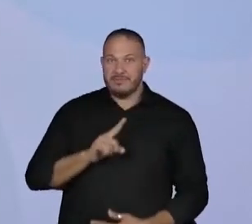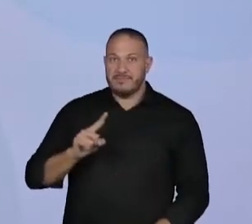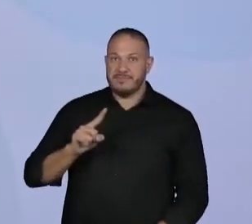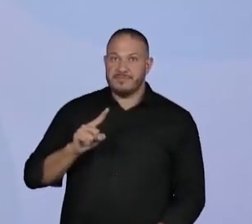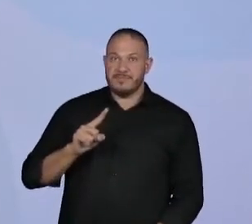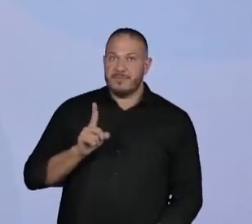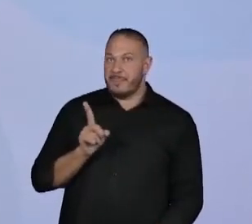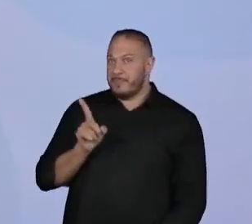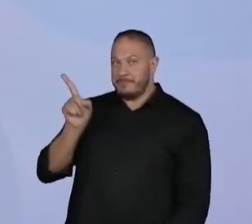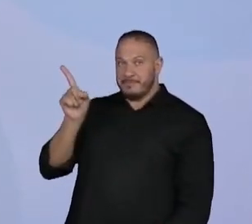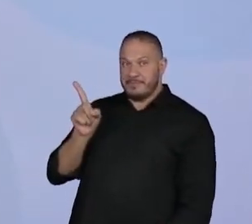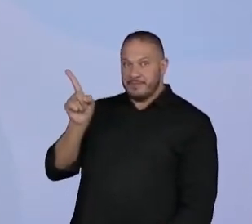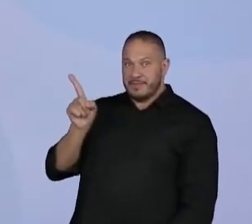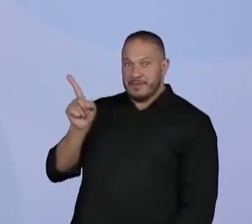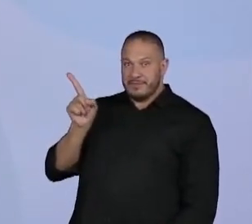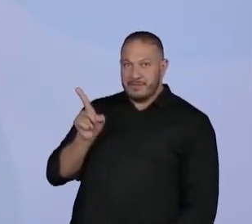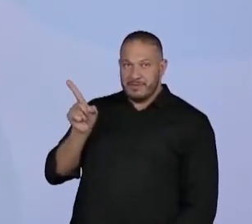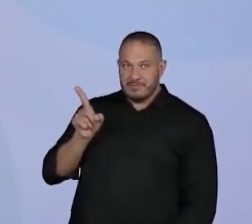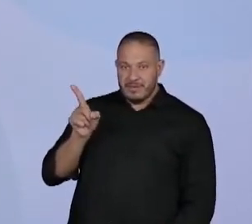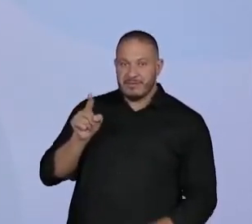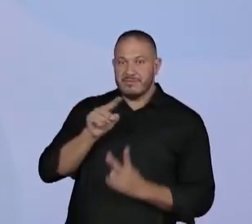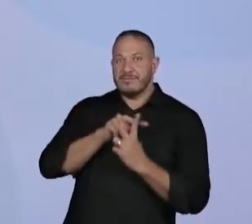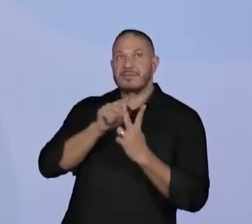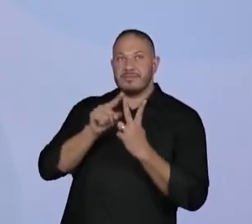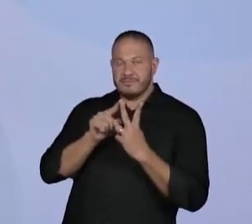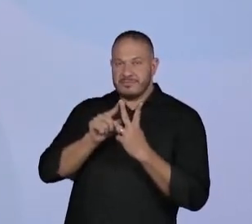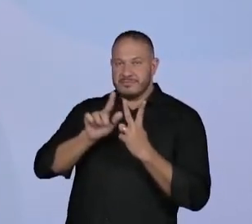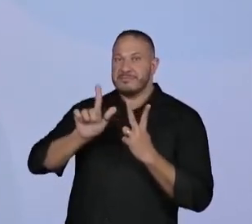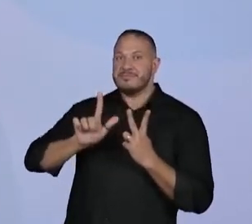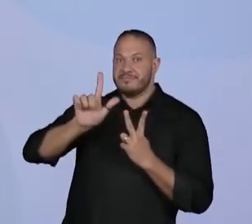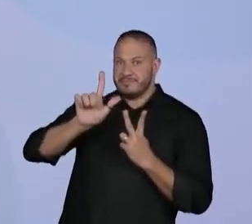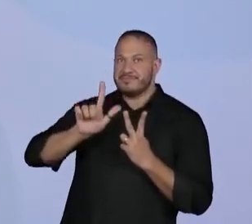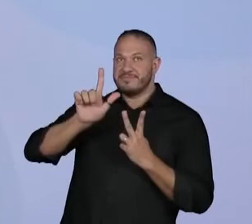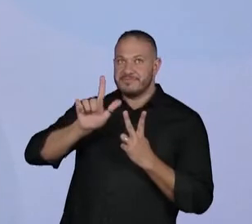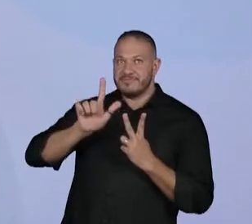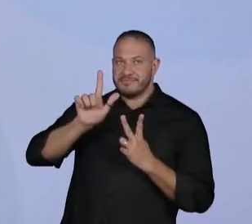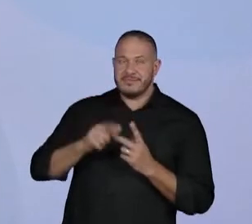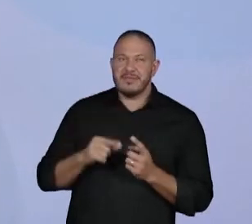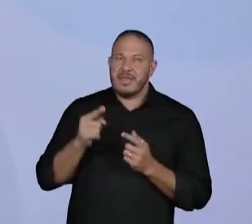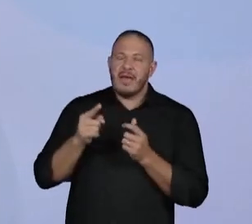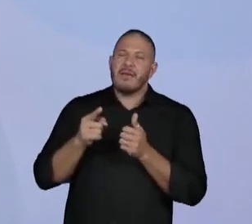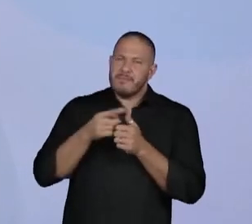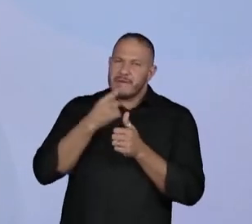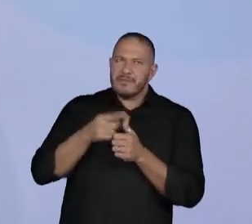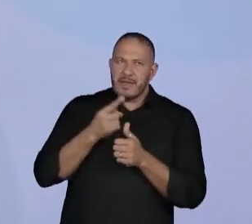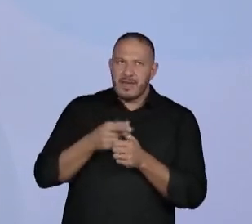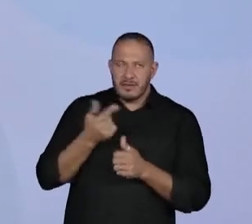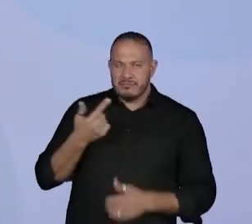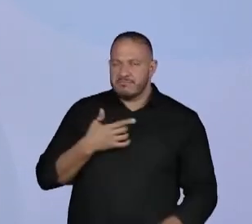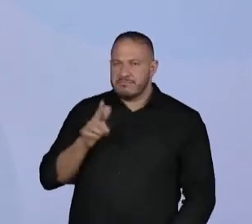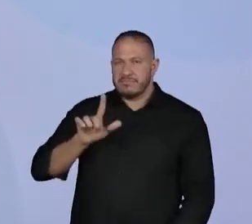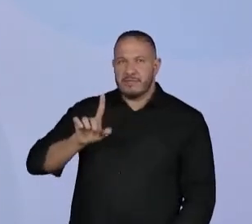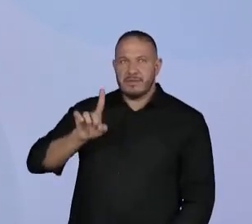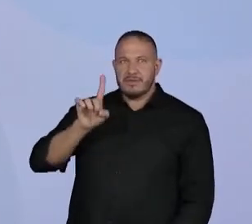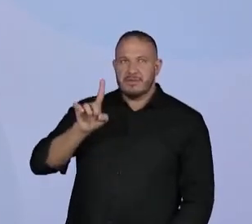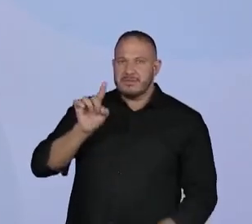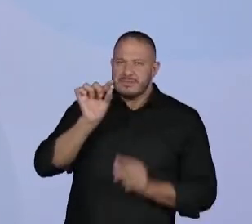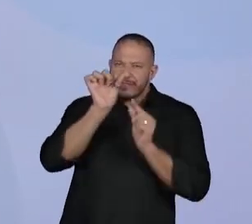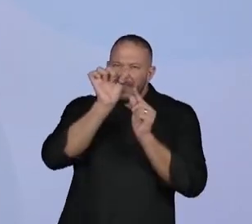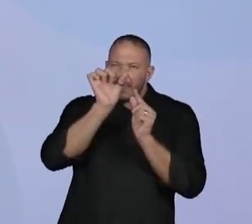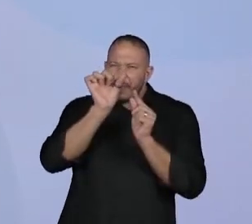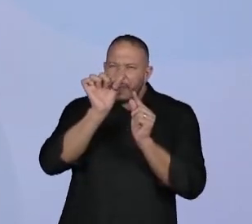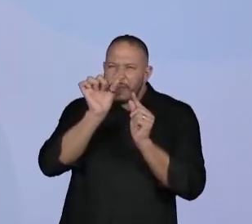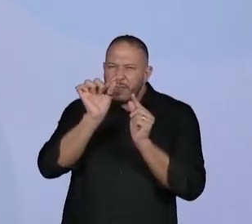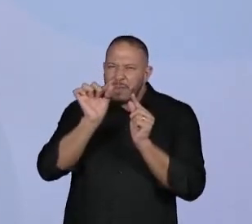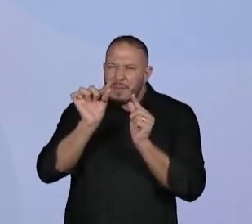da segunda linha? Eu estou, professora Ju. Na verdade, a primeira linha, ela está bem quadriculada, né? A gente vê os